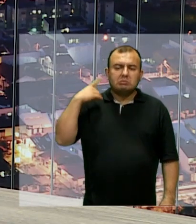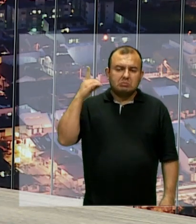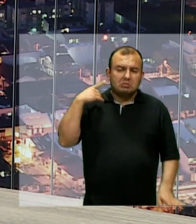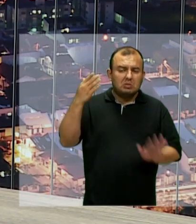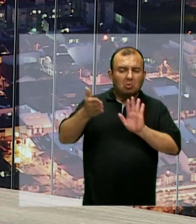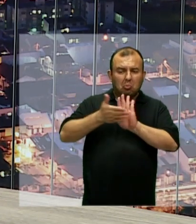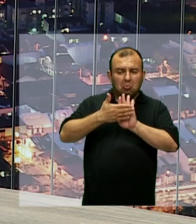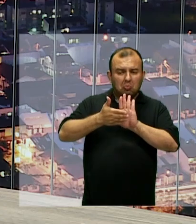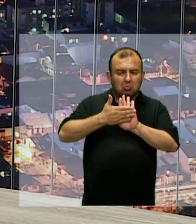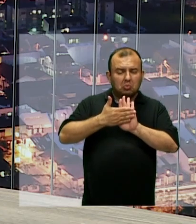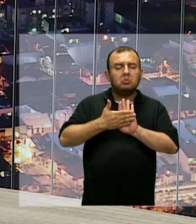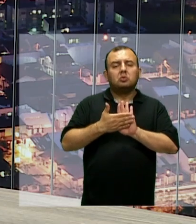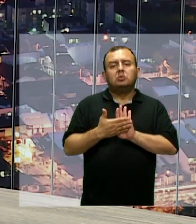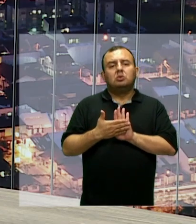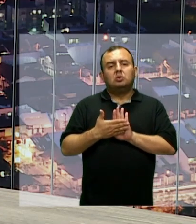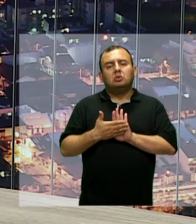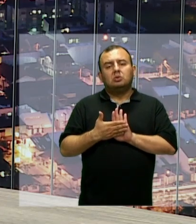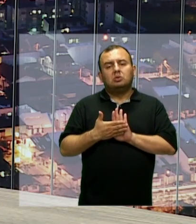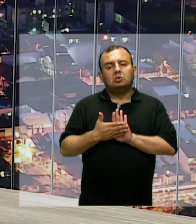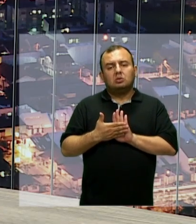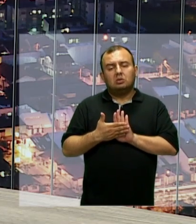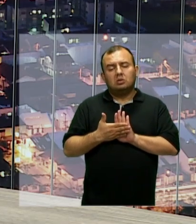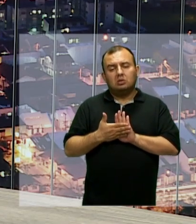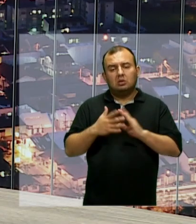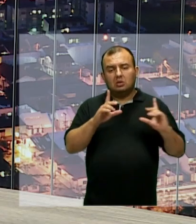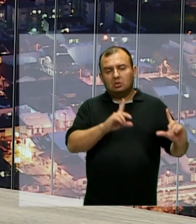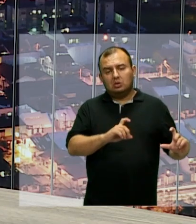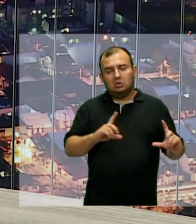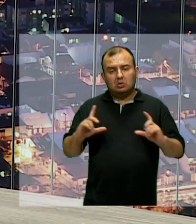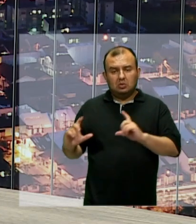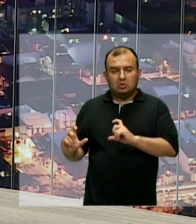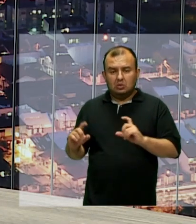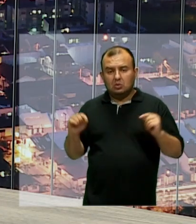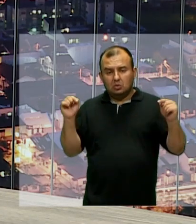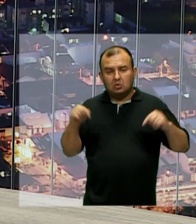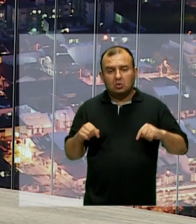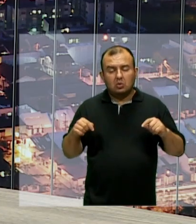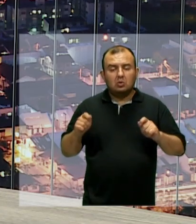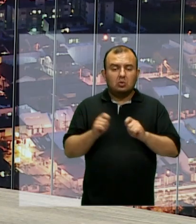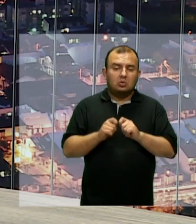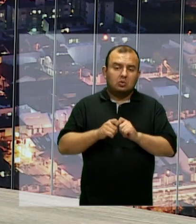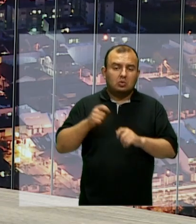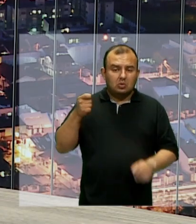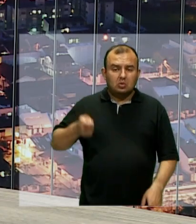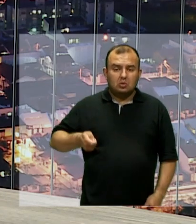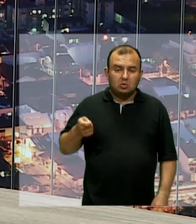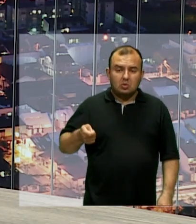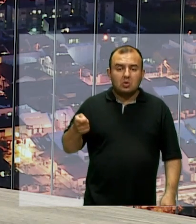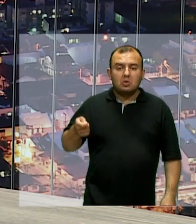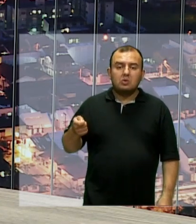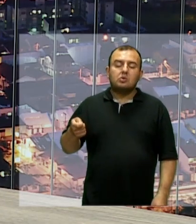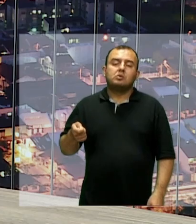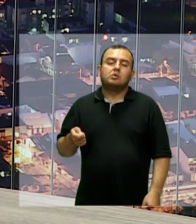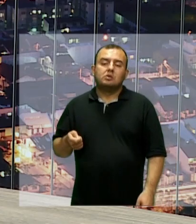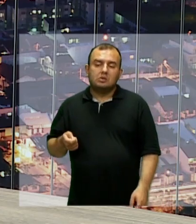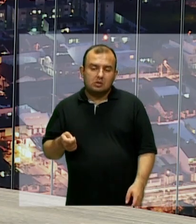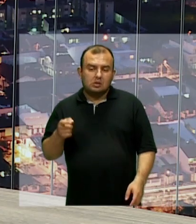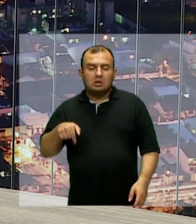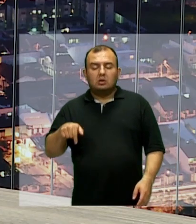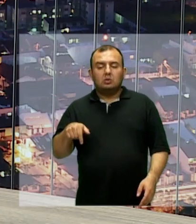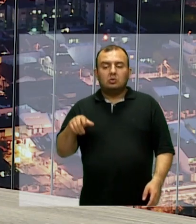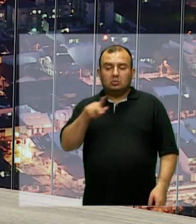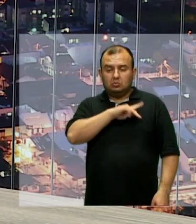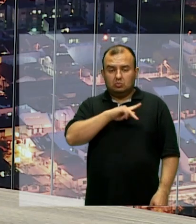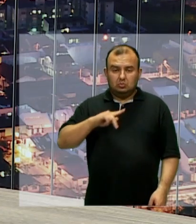propôs, que as mamografias que hoje são feitas obrigatoriamente, né, na rede pública